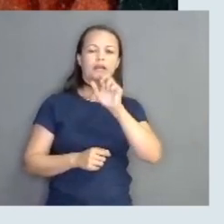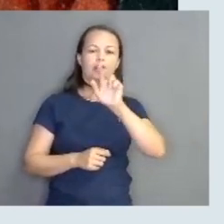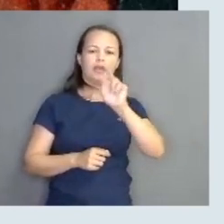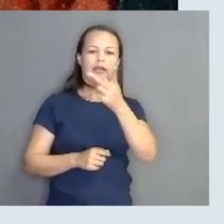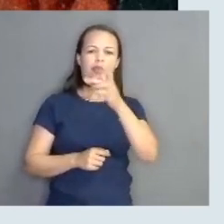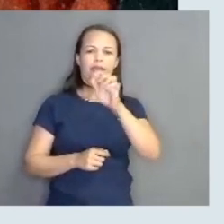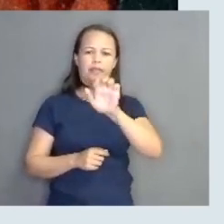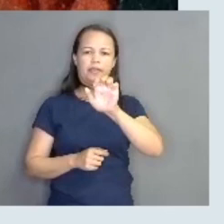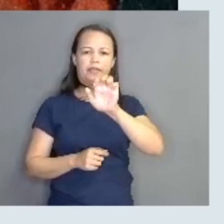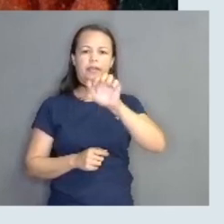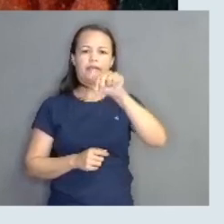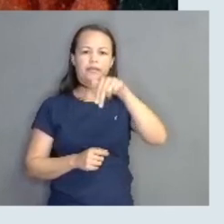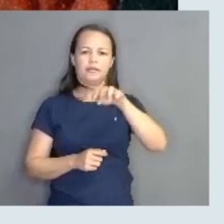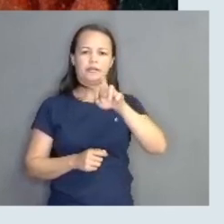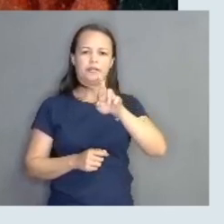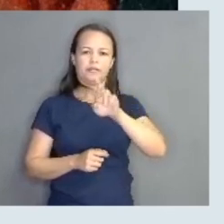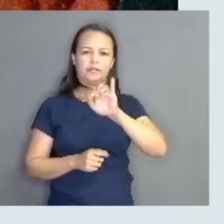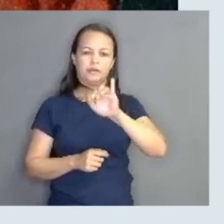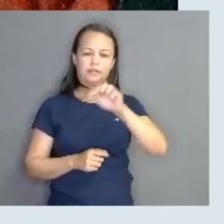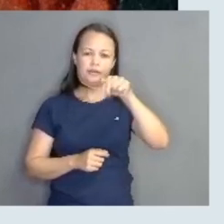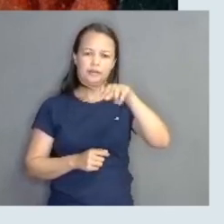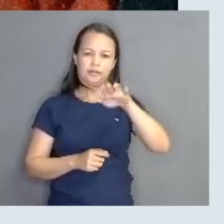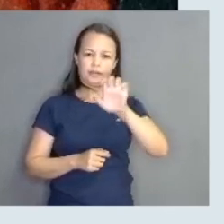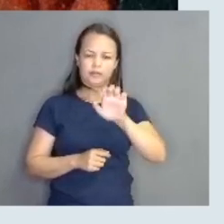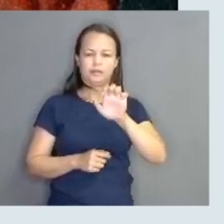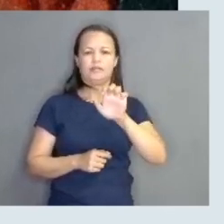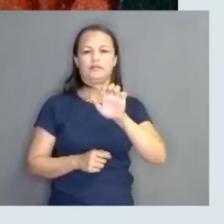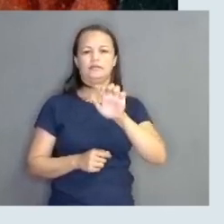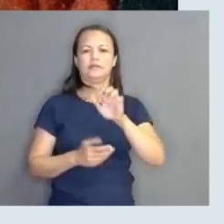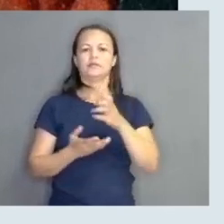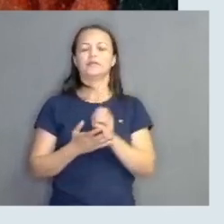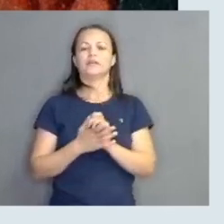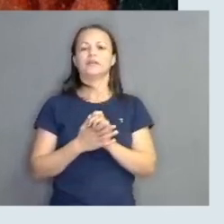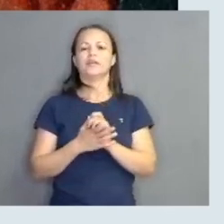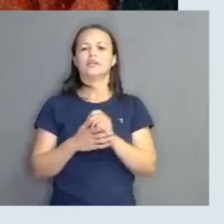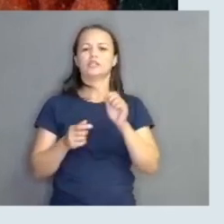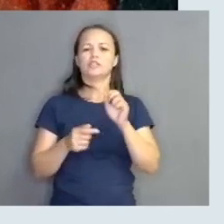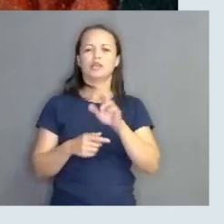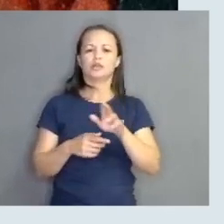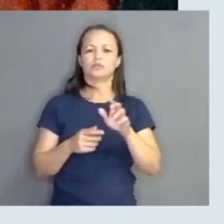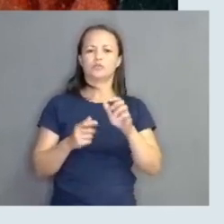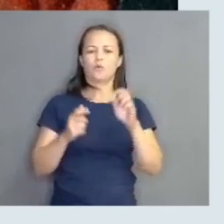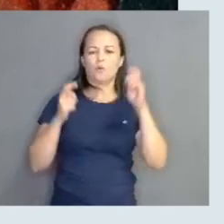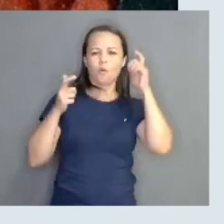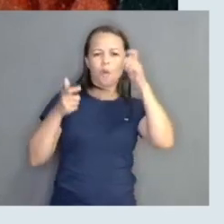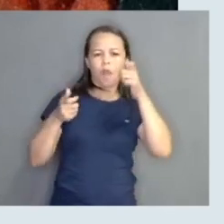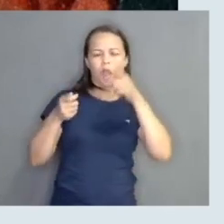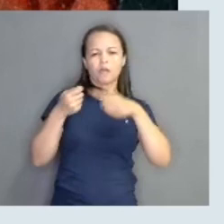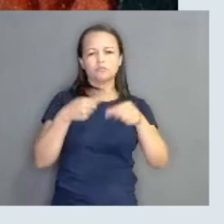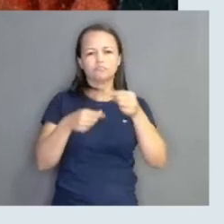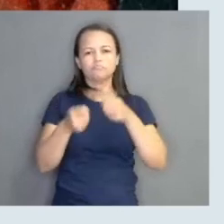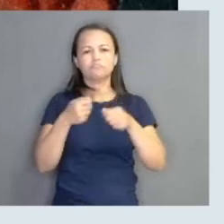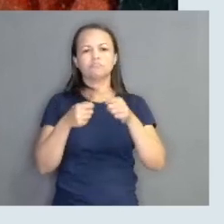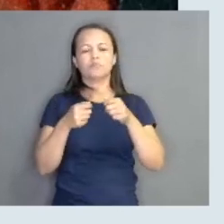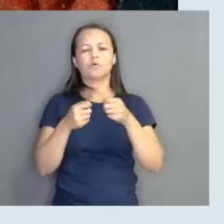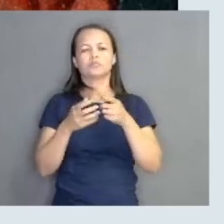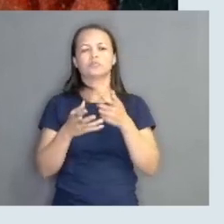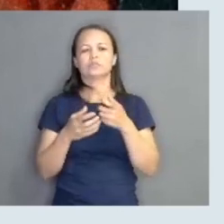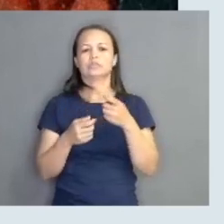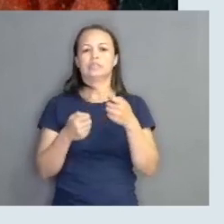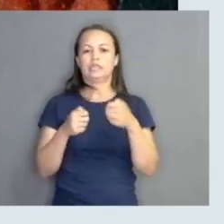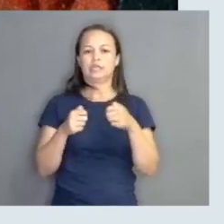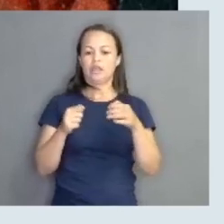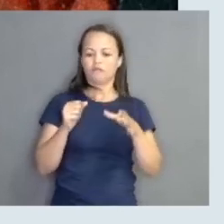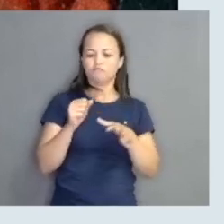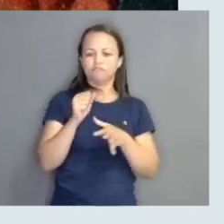tá certo? Ele teria imposto o chamado absolutismo, né, de forma oficial. Teria